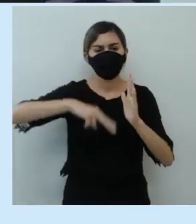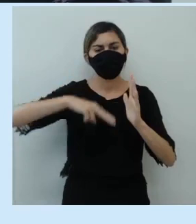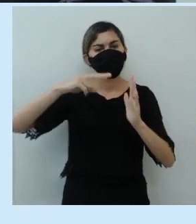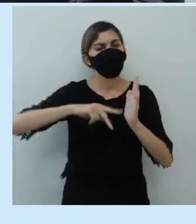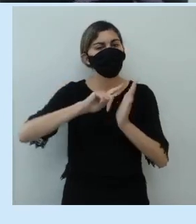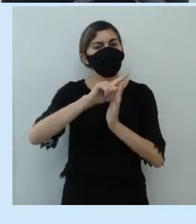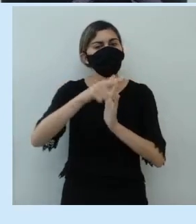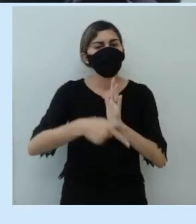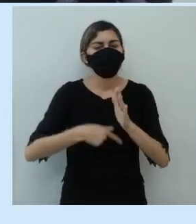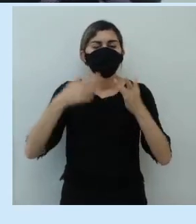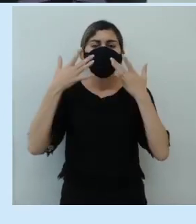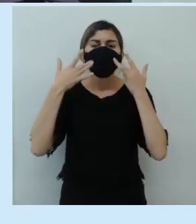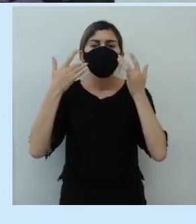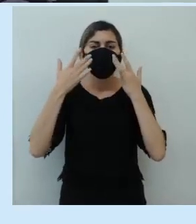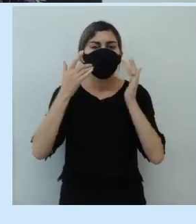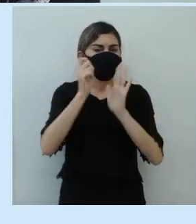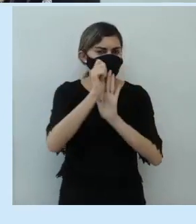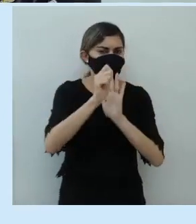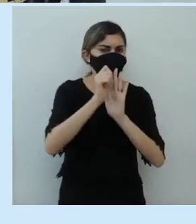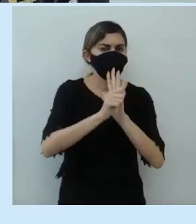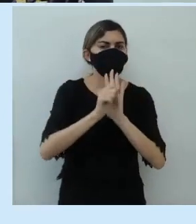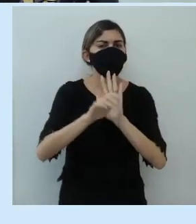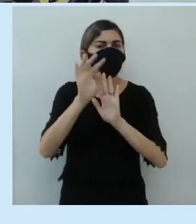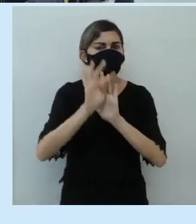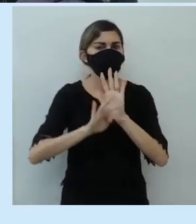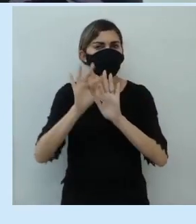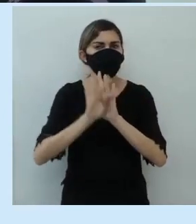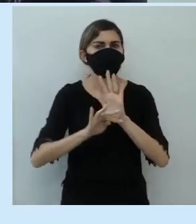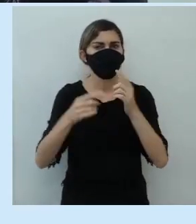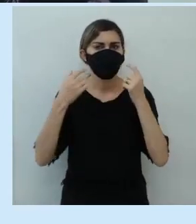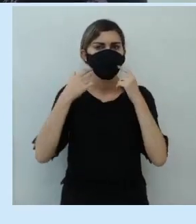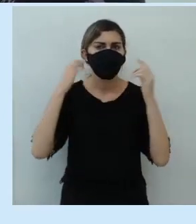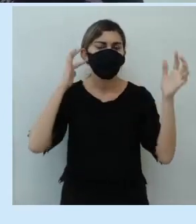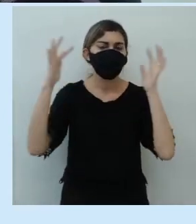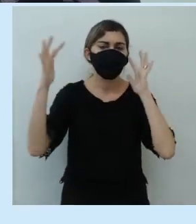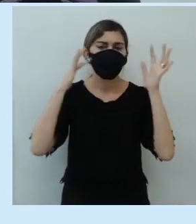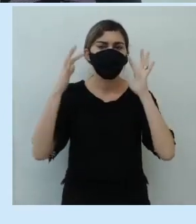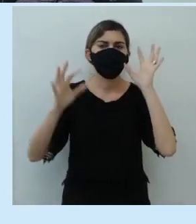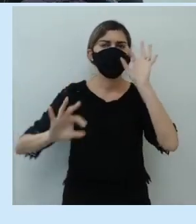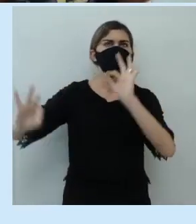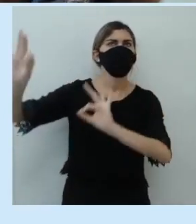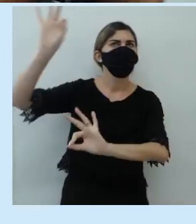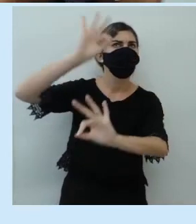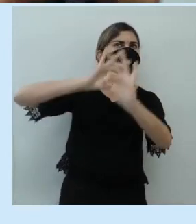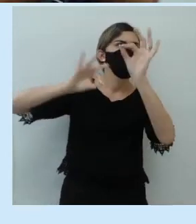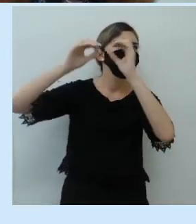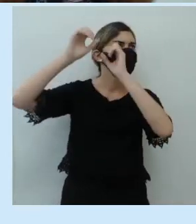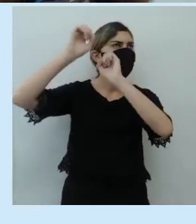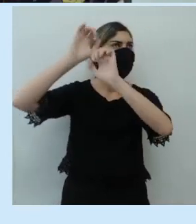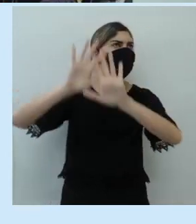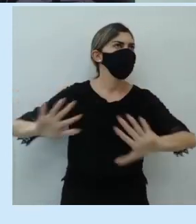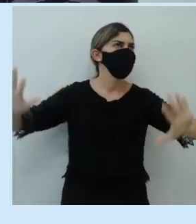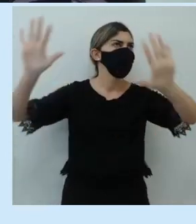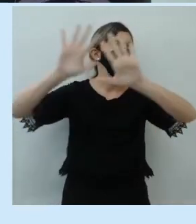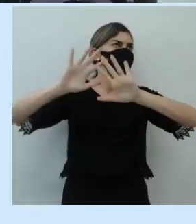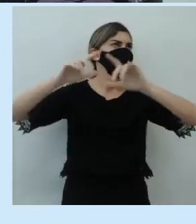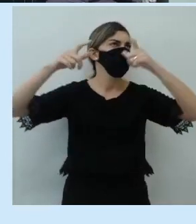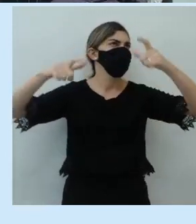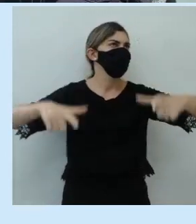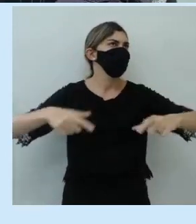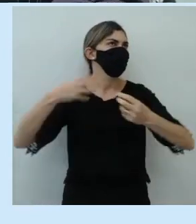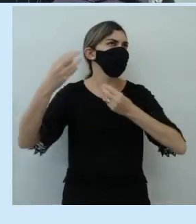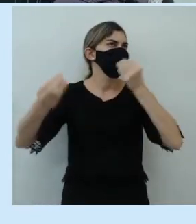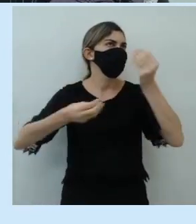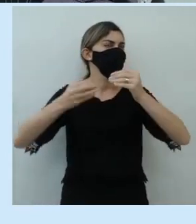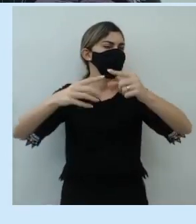gênero dramático e o autor do texto está aqui fazendo uma configuração na minha mente do que é o ambiente,